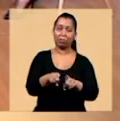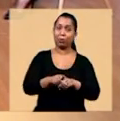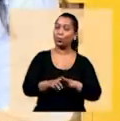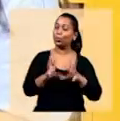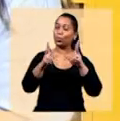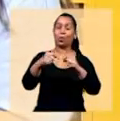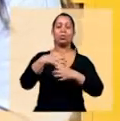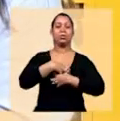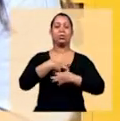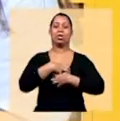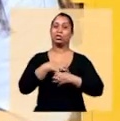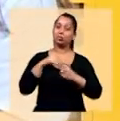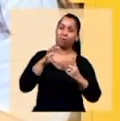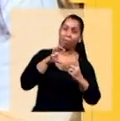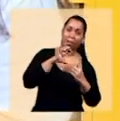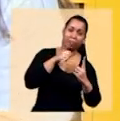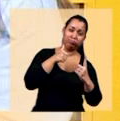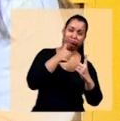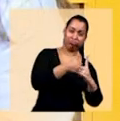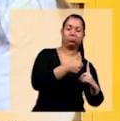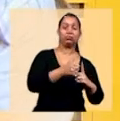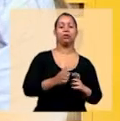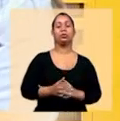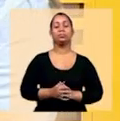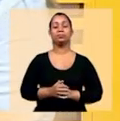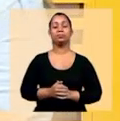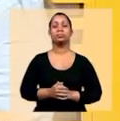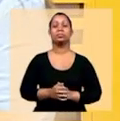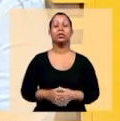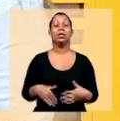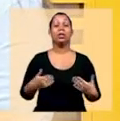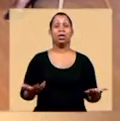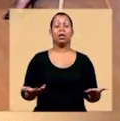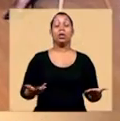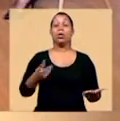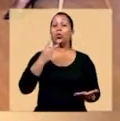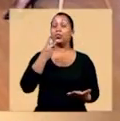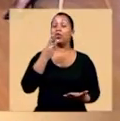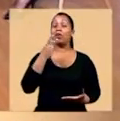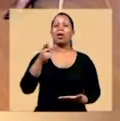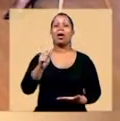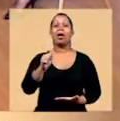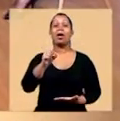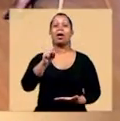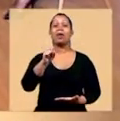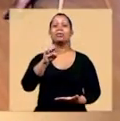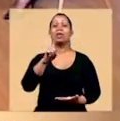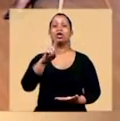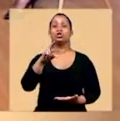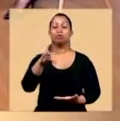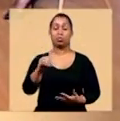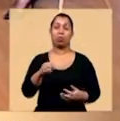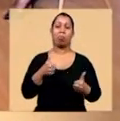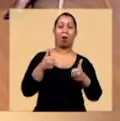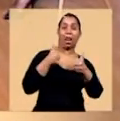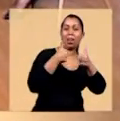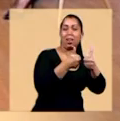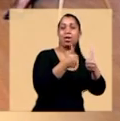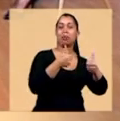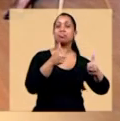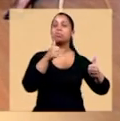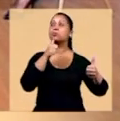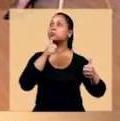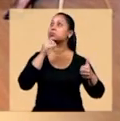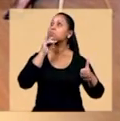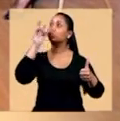Então todo mundo sente o reflexo do assédio moral. Doutor Luiz Carlos, quando a gente fala em assédio, é muito mais fácil lembrar